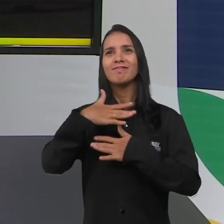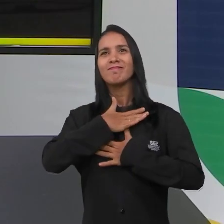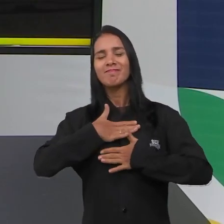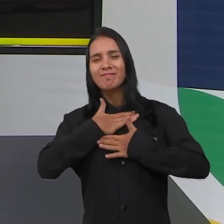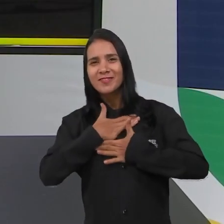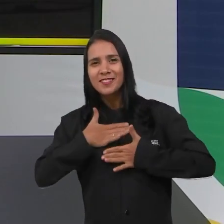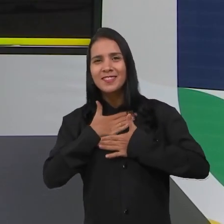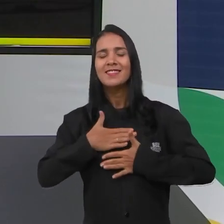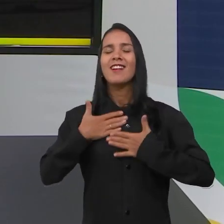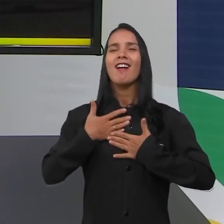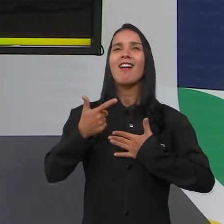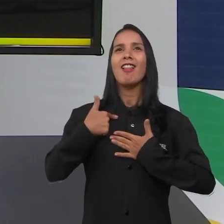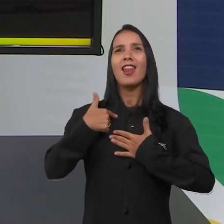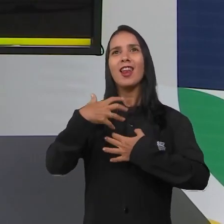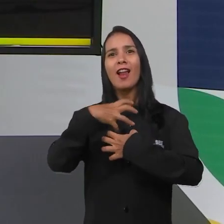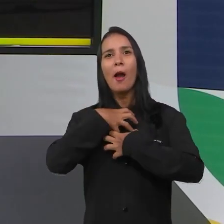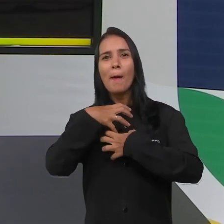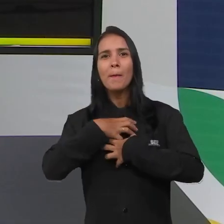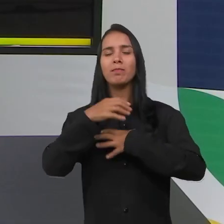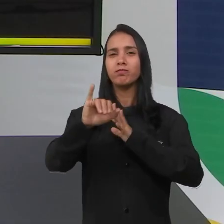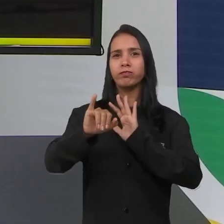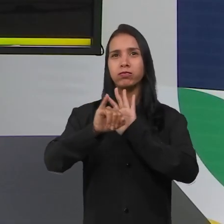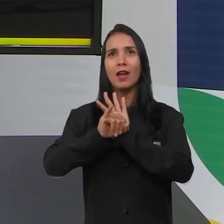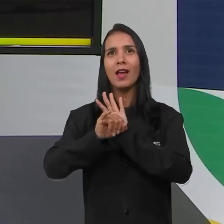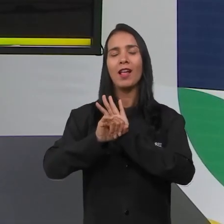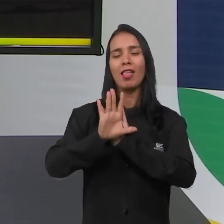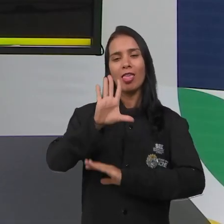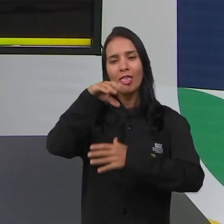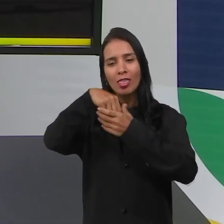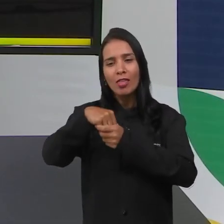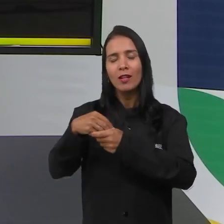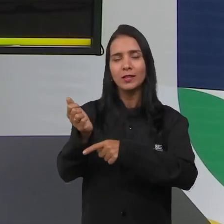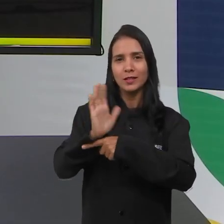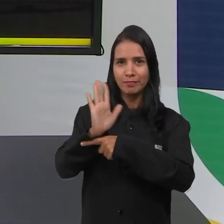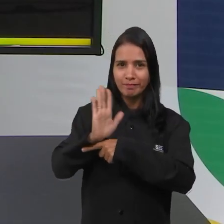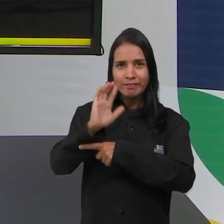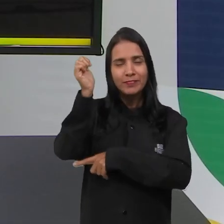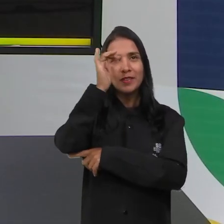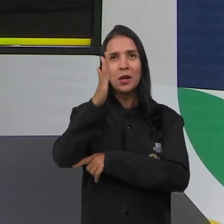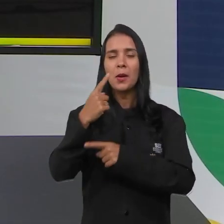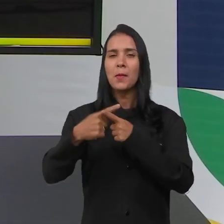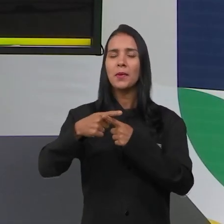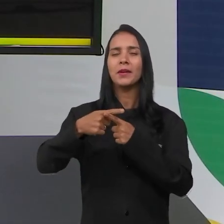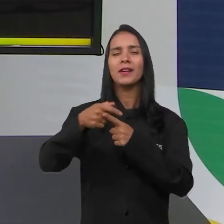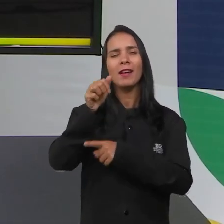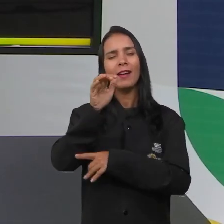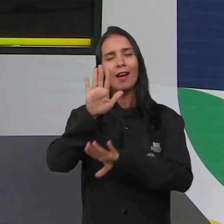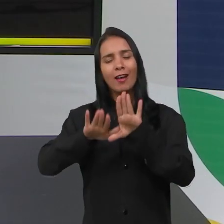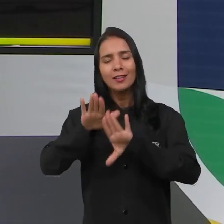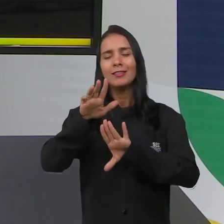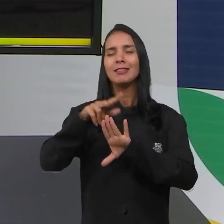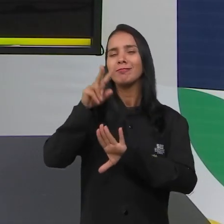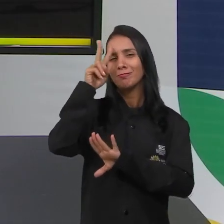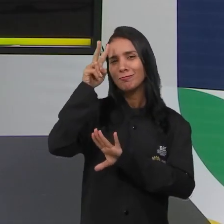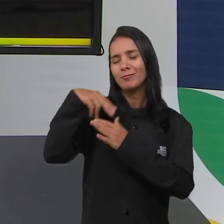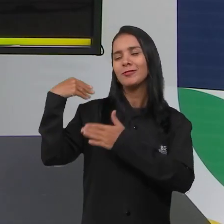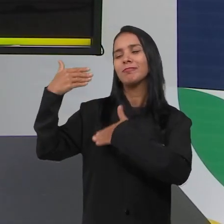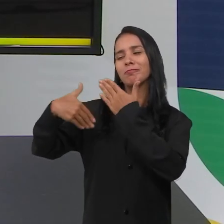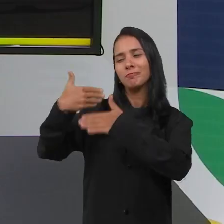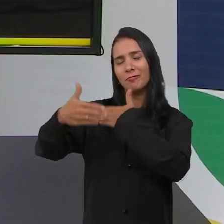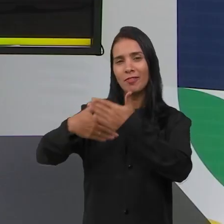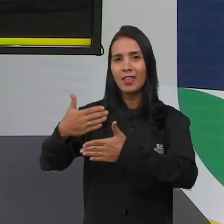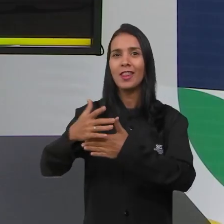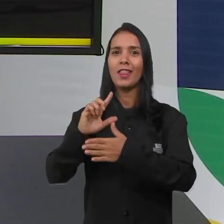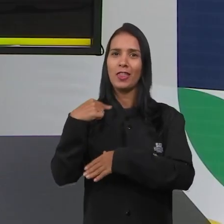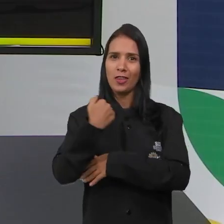é quem se enxerga no cinema brasileiro, porque normalmente ele conta a história da nossa gente. A gente teve aí